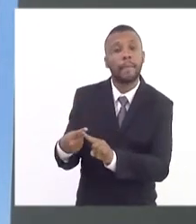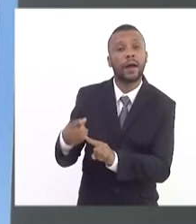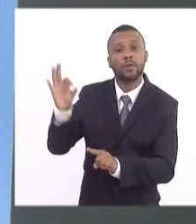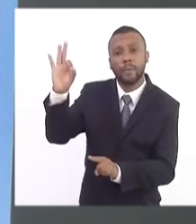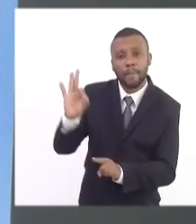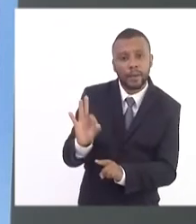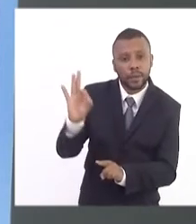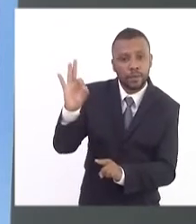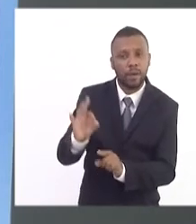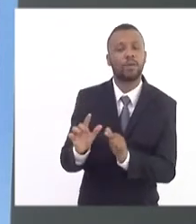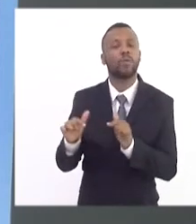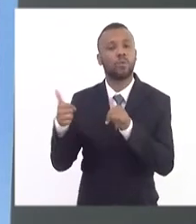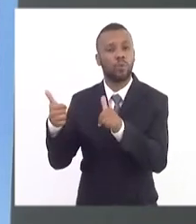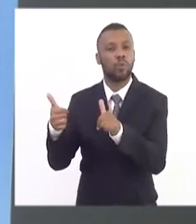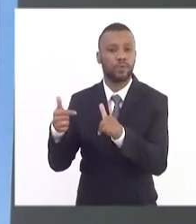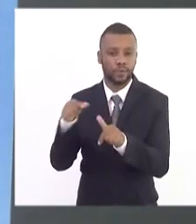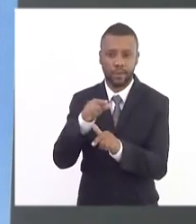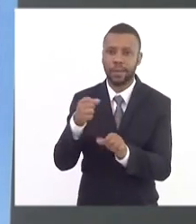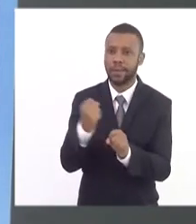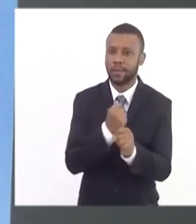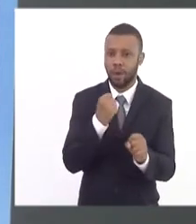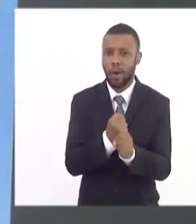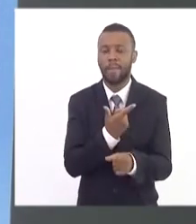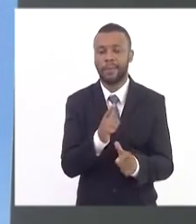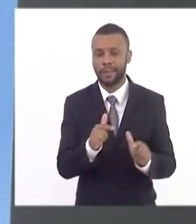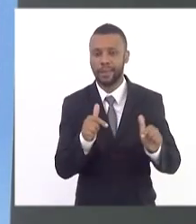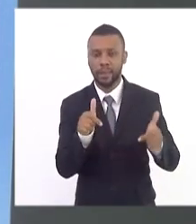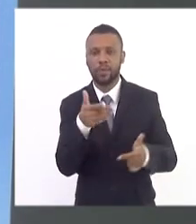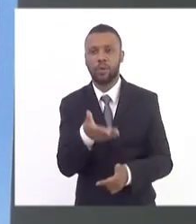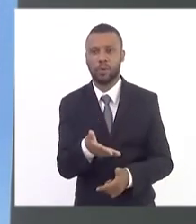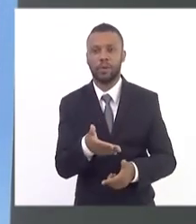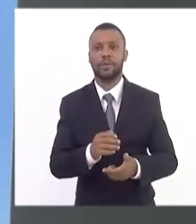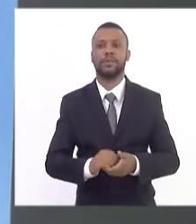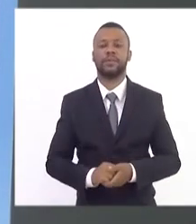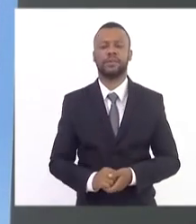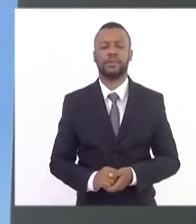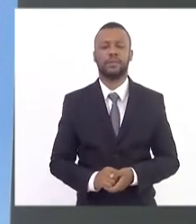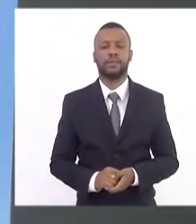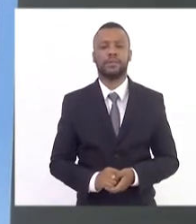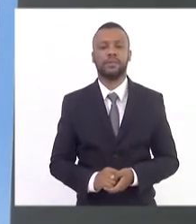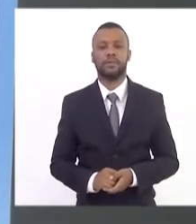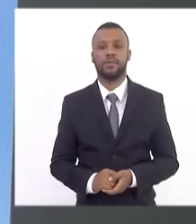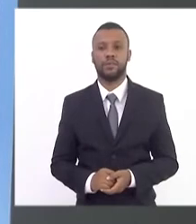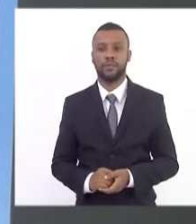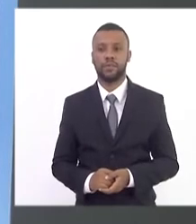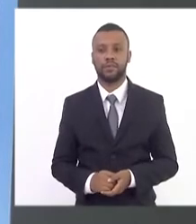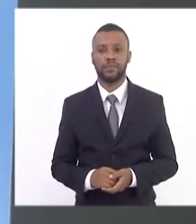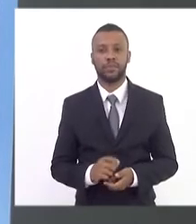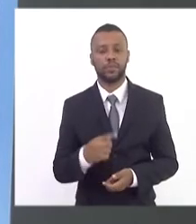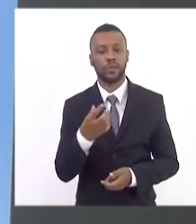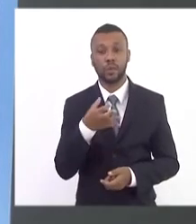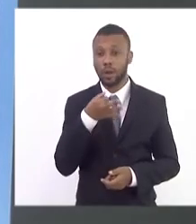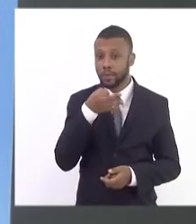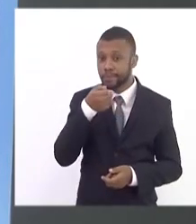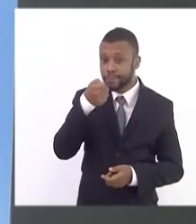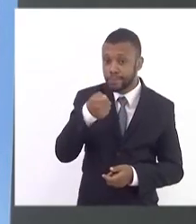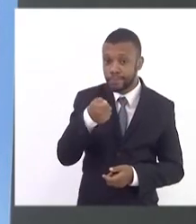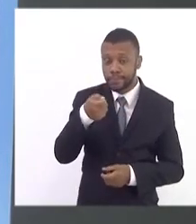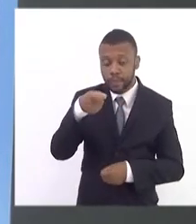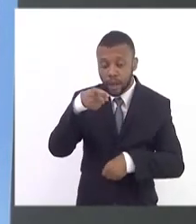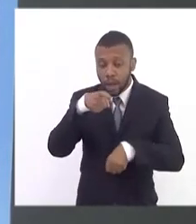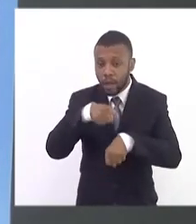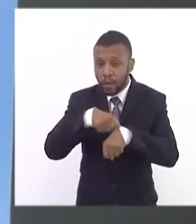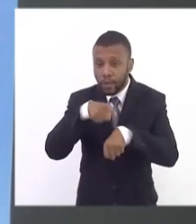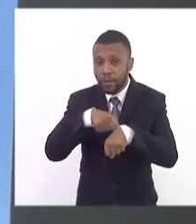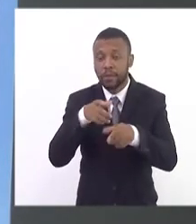ações. Então, ali já dá uma... Vamos dizer, a gente estamos posicionando no tempo